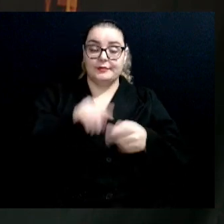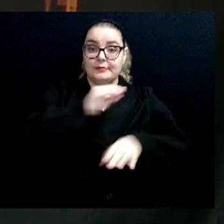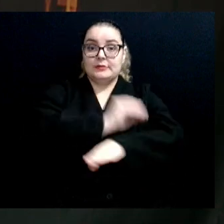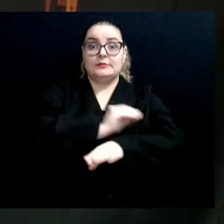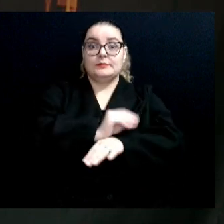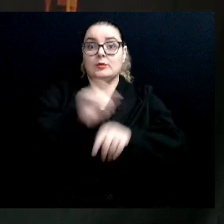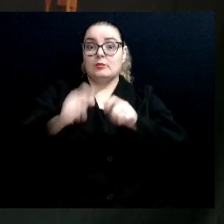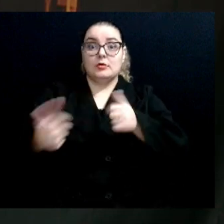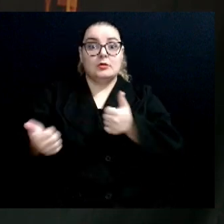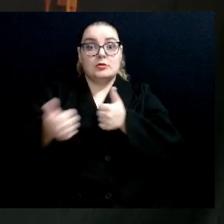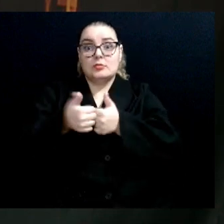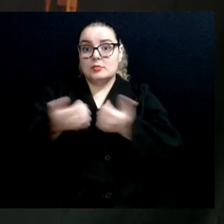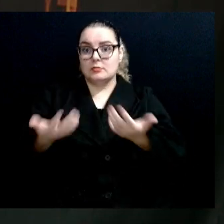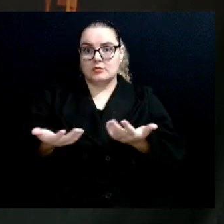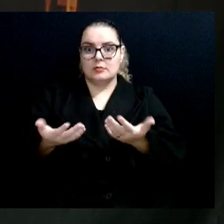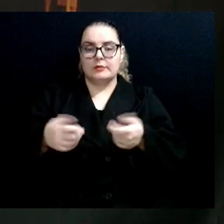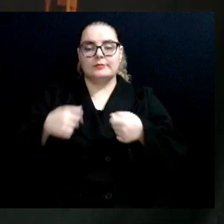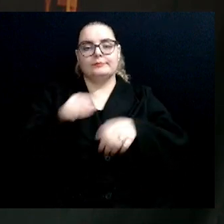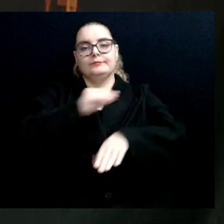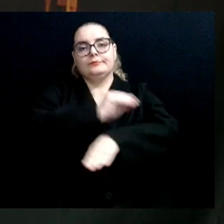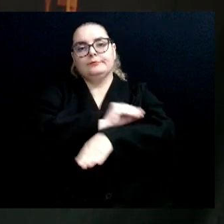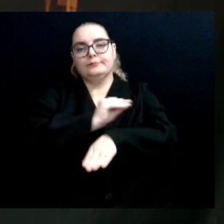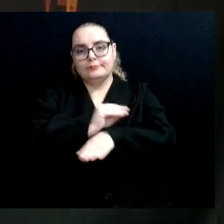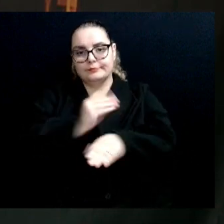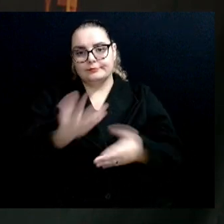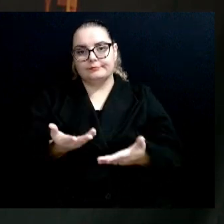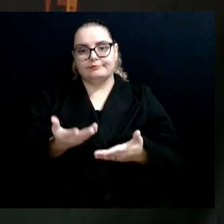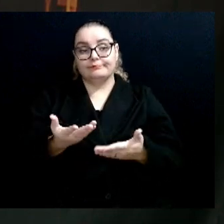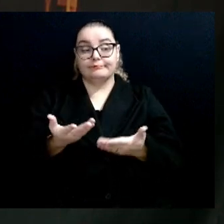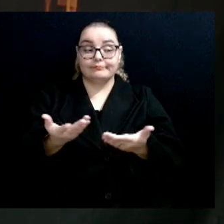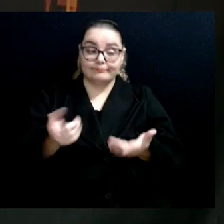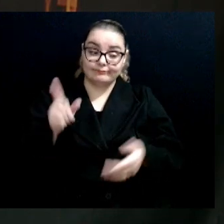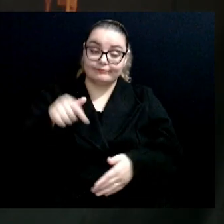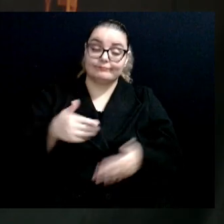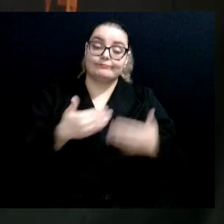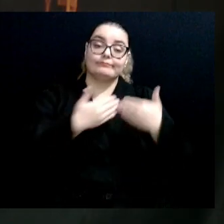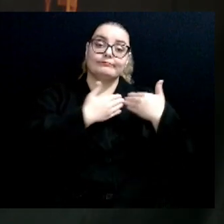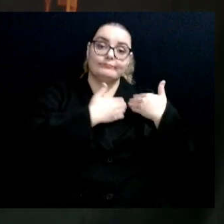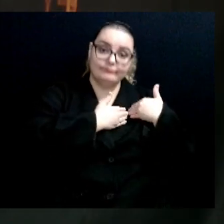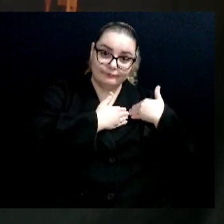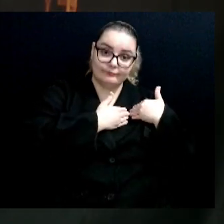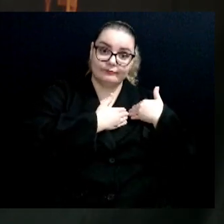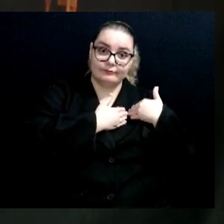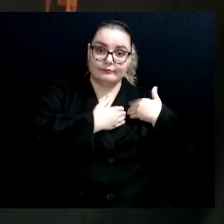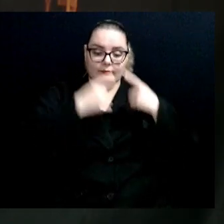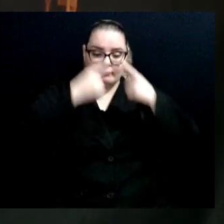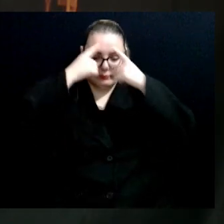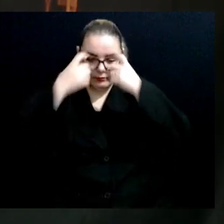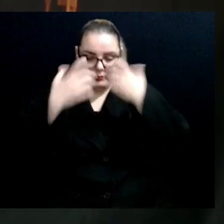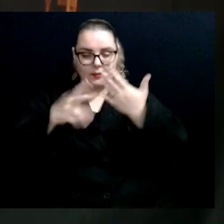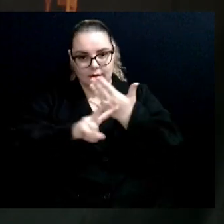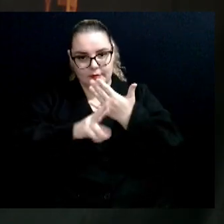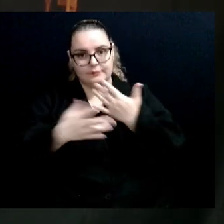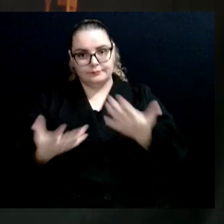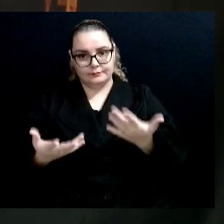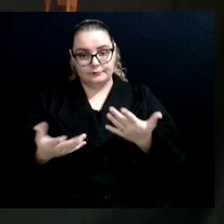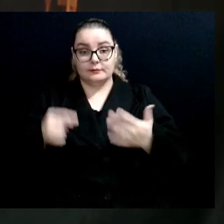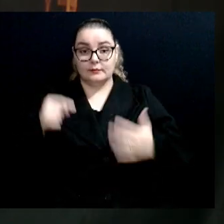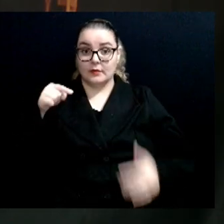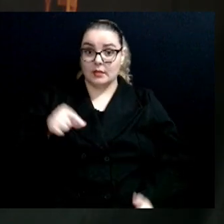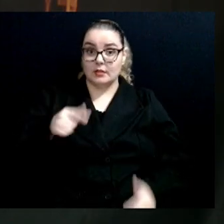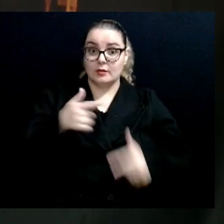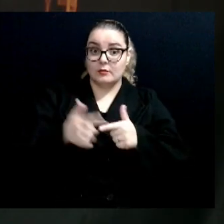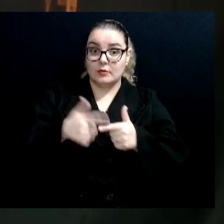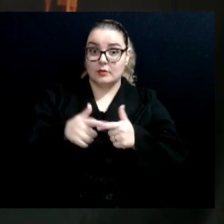que deveriam proteger acabam sendo responsáveis pelas agressões. E isso torna o problema ainda mais complexo,